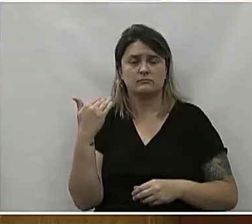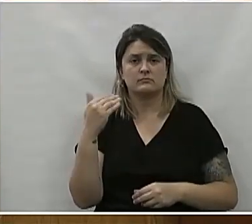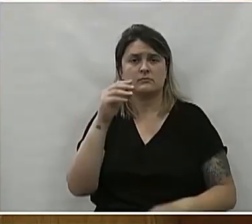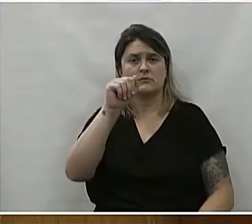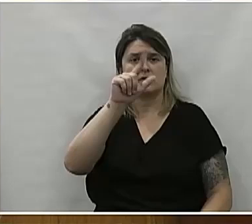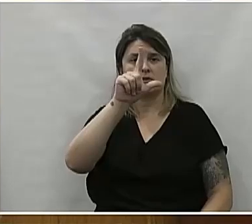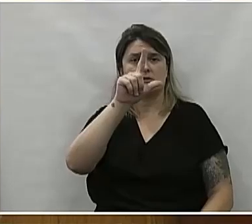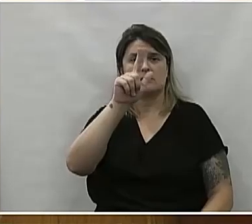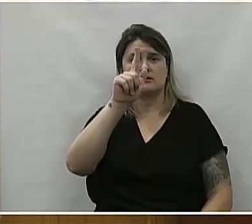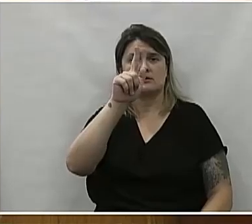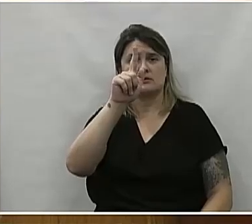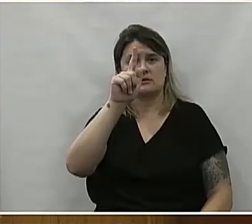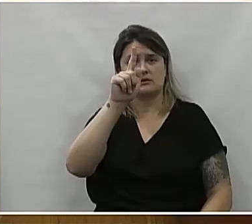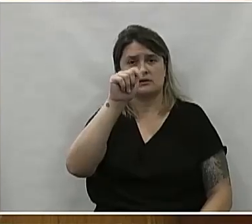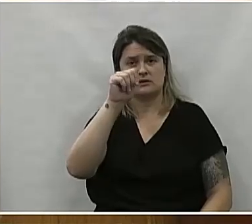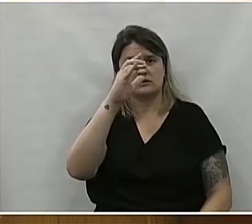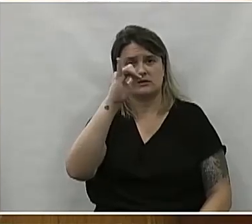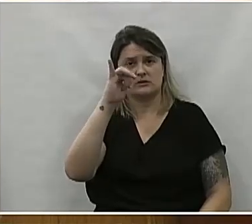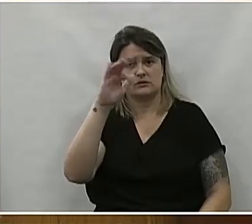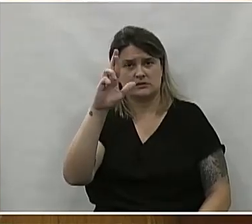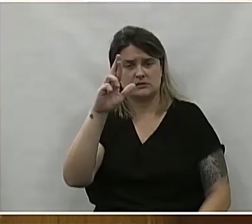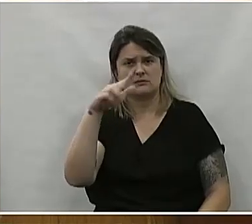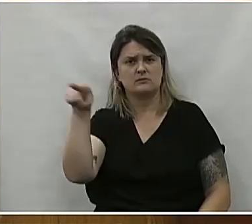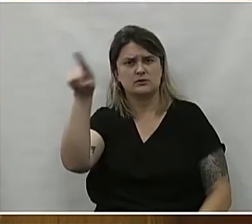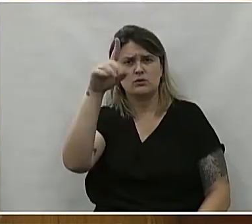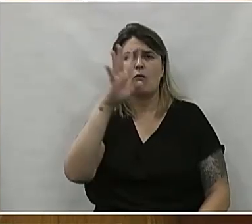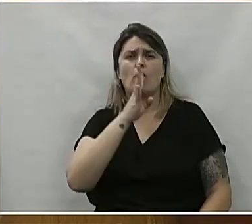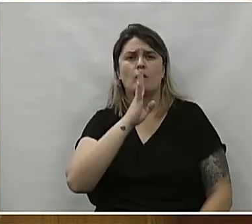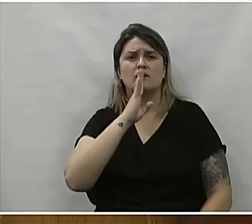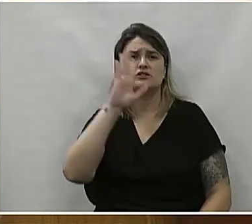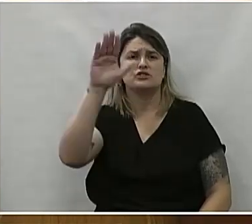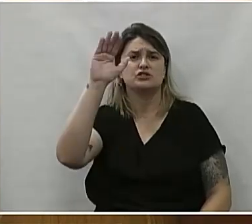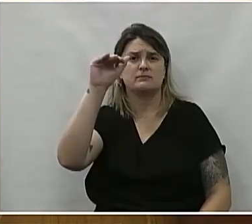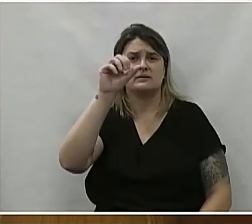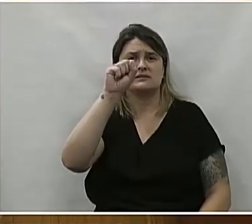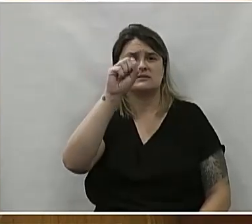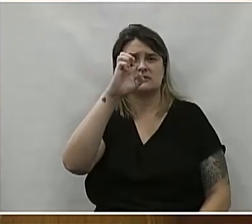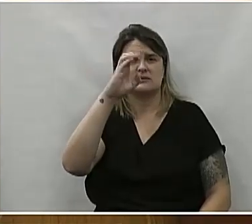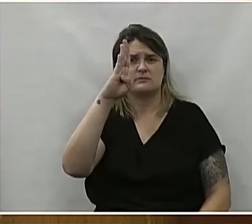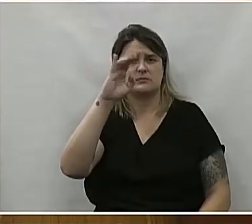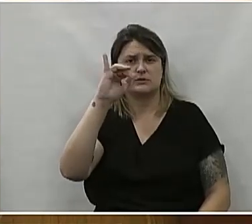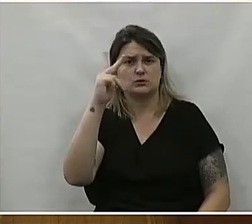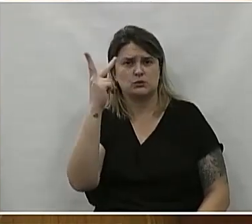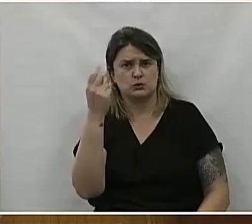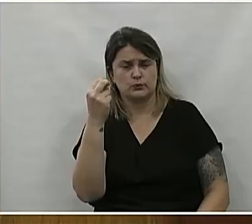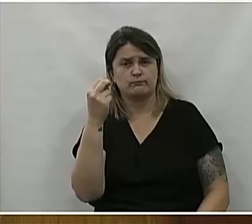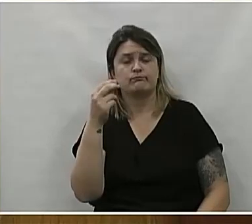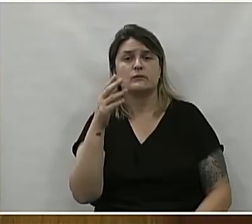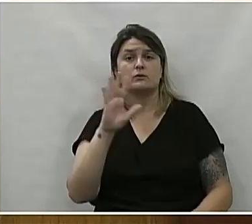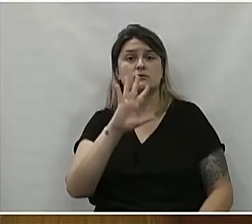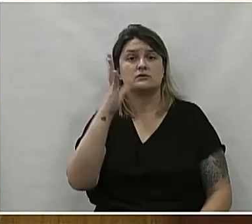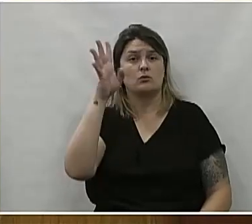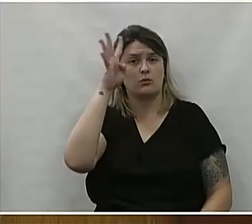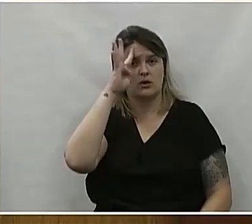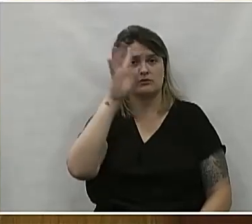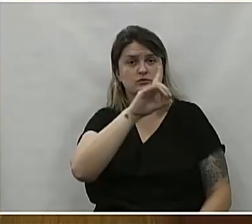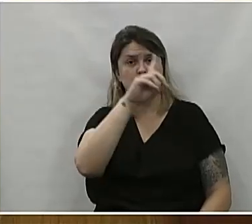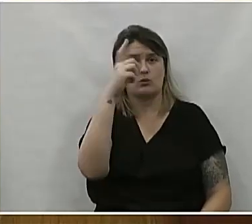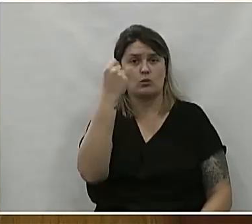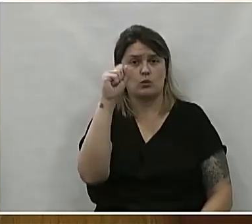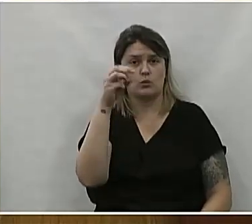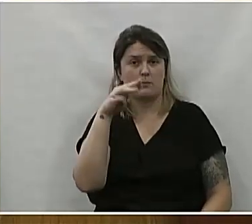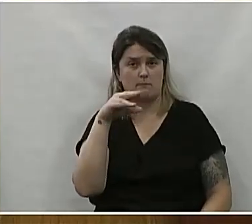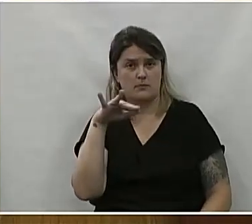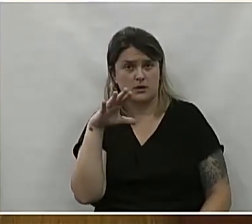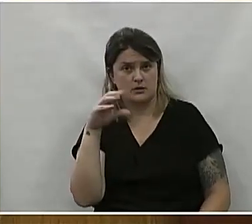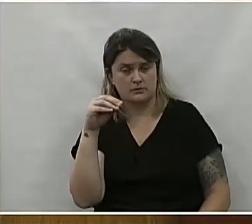Algacir Hugo Kozlovski Conhecido carinhosamente Como Sebinho Ocorrido nessa quarta-feira Dia 8 de maio